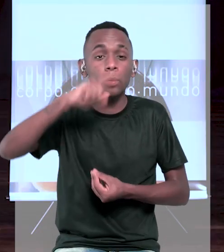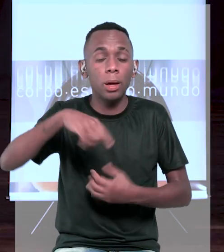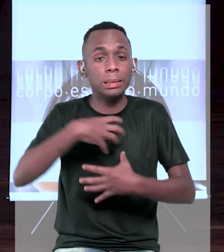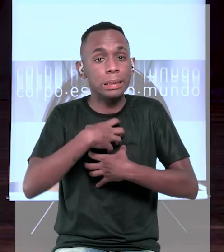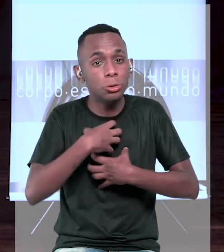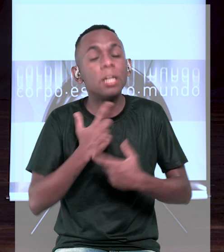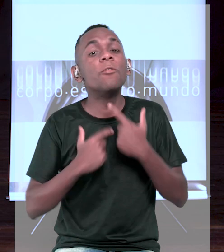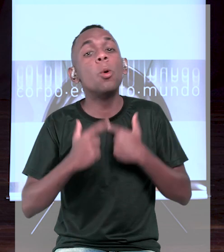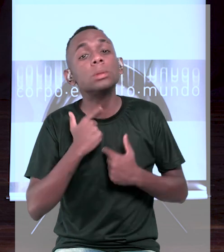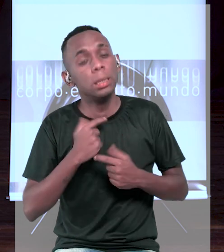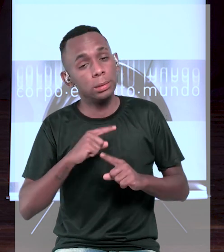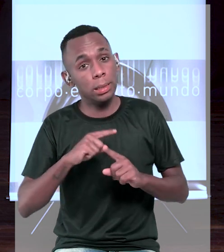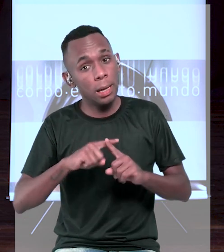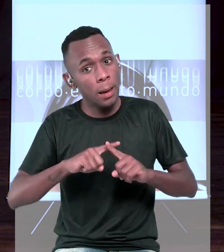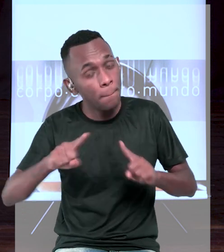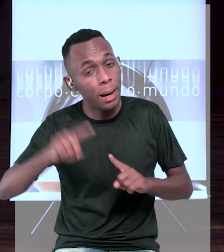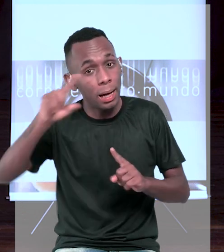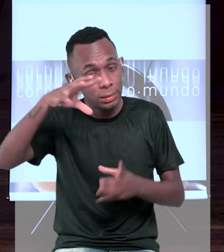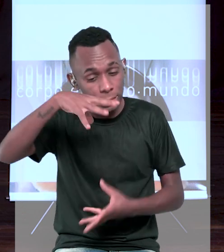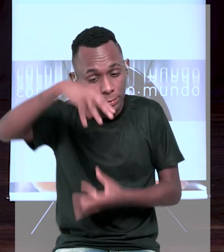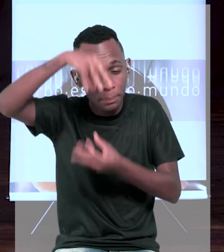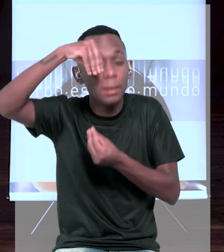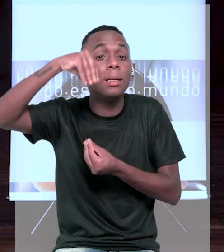ele fala que o espírito é um instinto